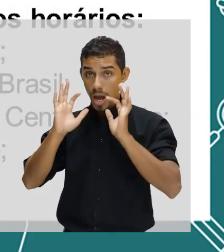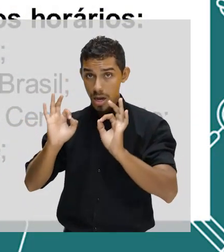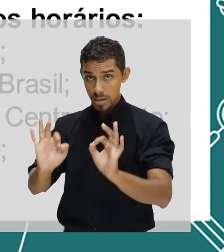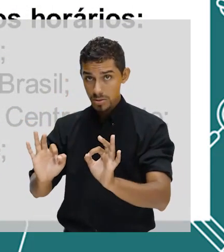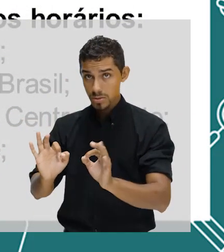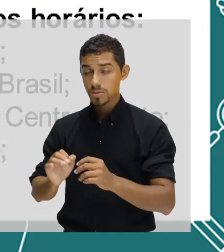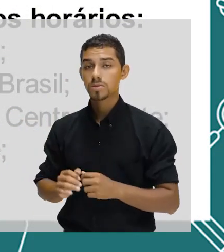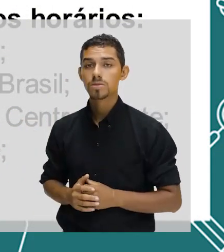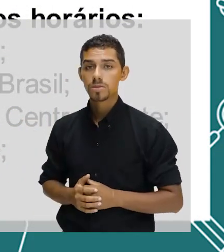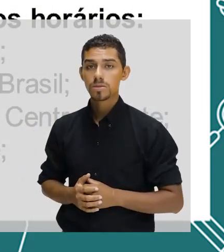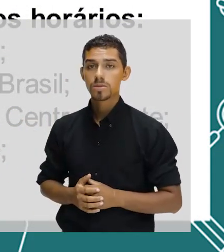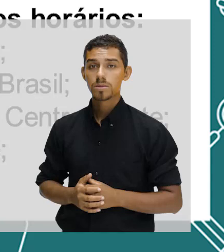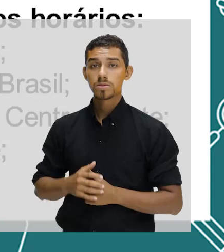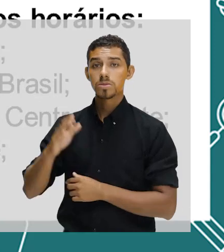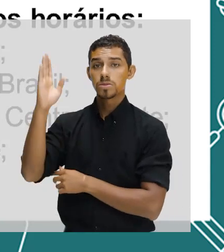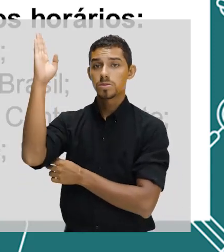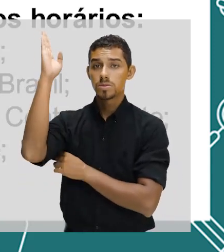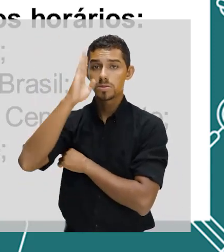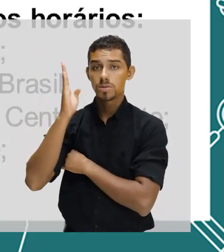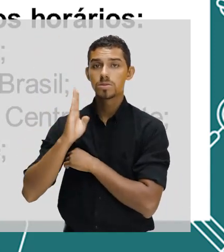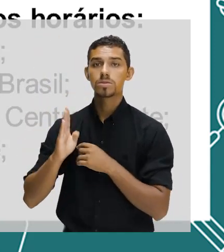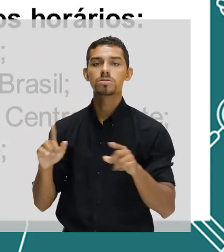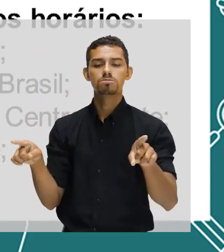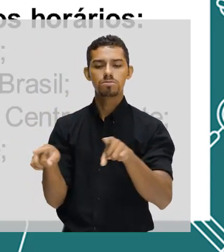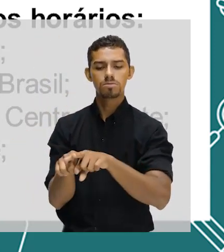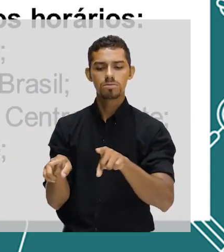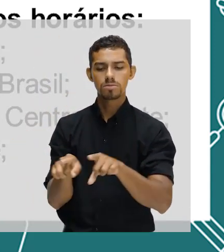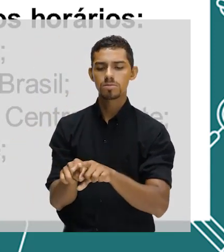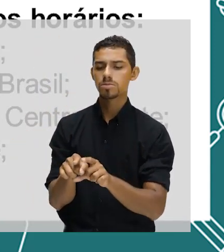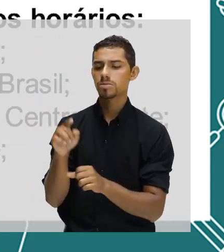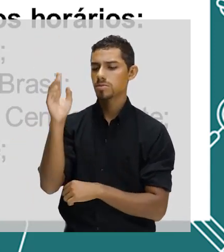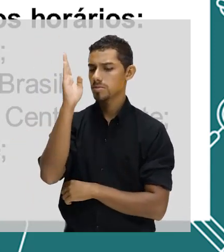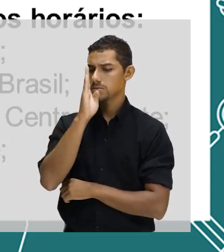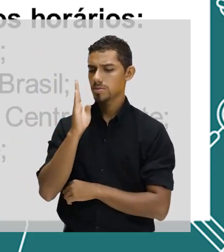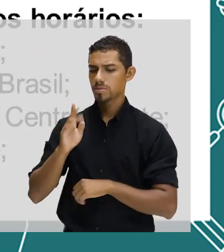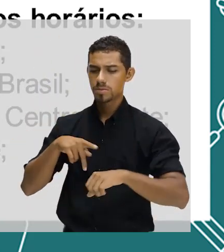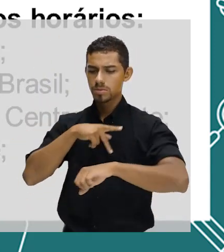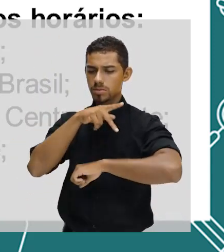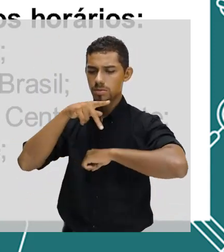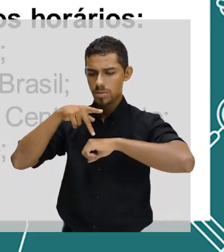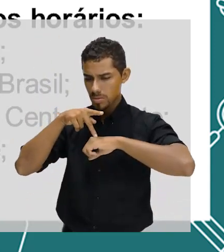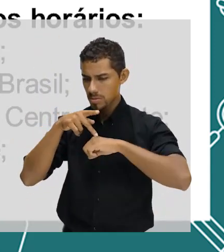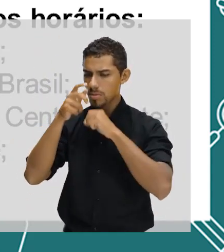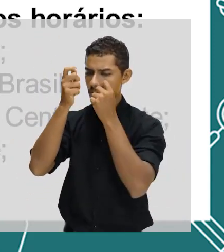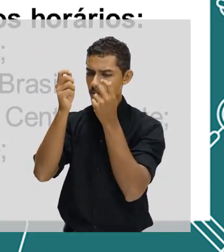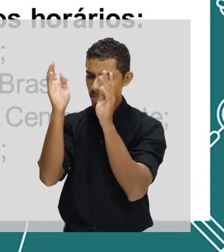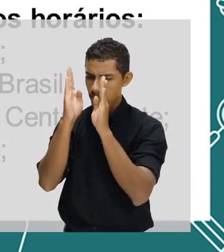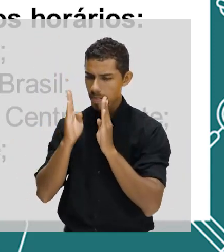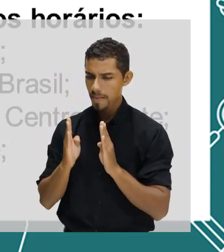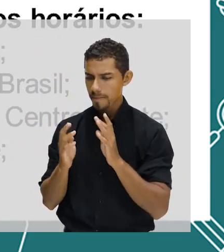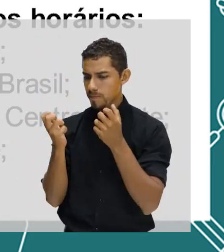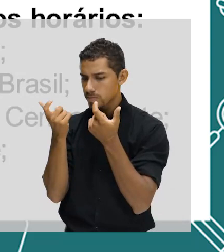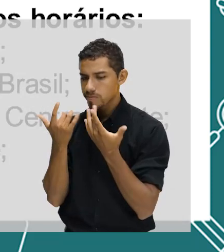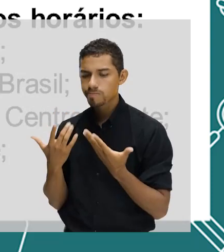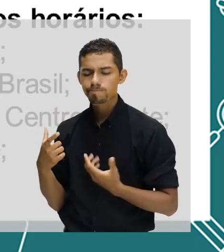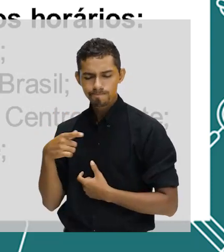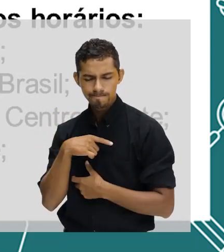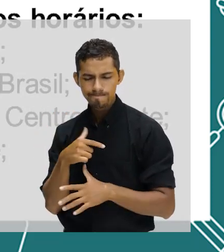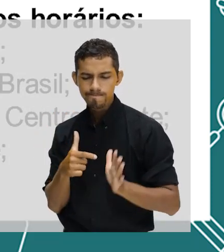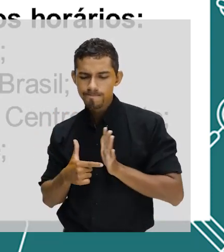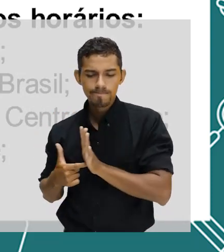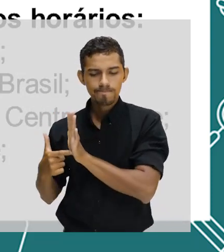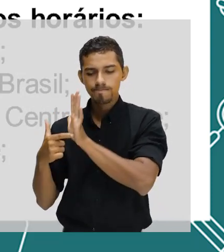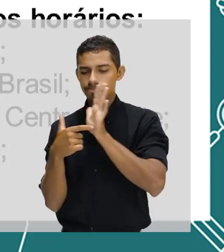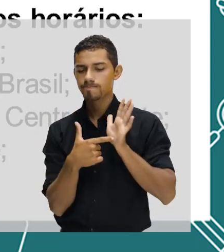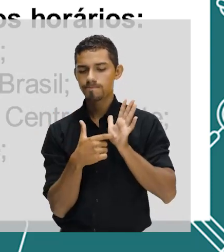muita atenção, tá? O Brasil, ele também é um país bem extenso em termos longitudinais, e isso faz com que o nosso país ele vá apresentar